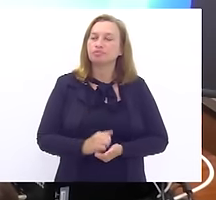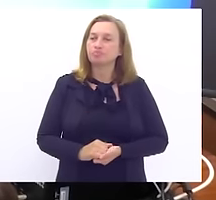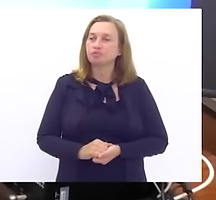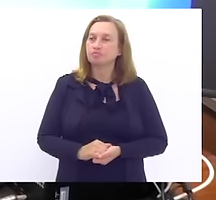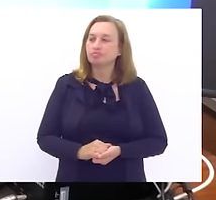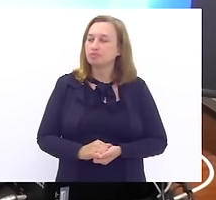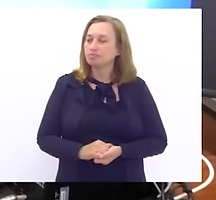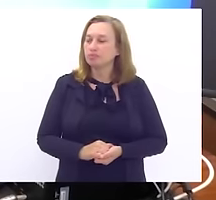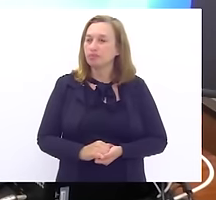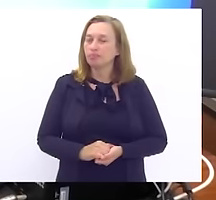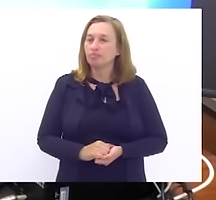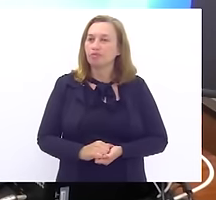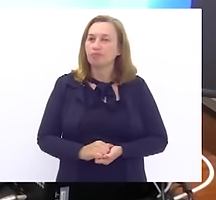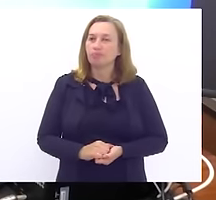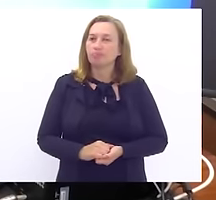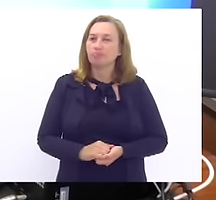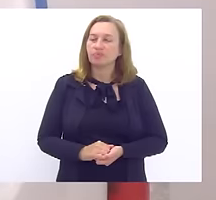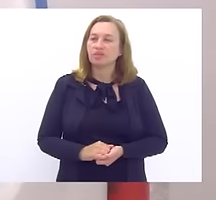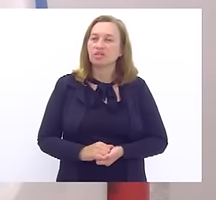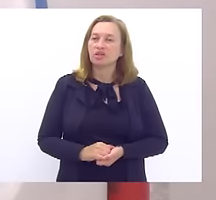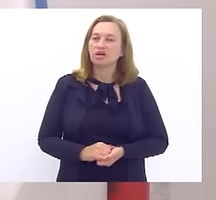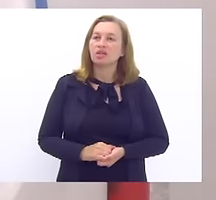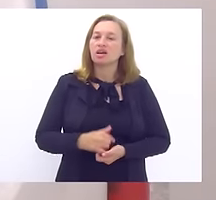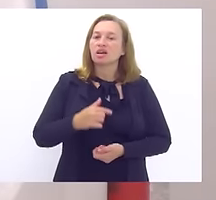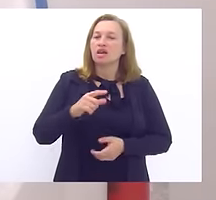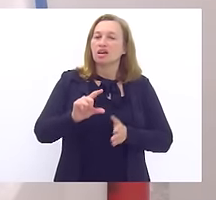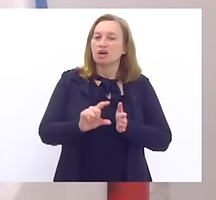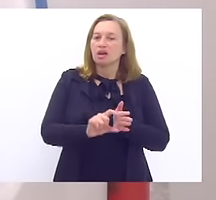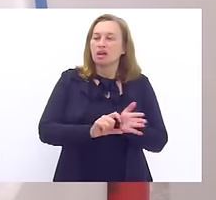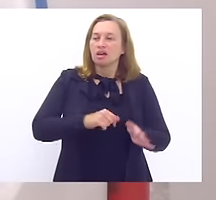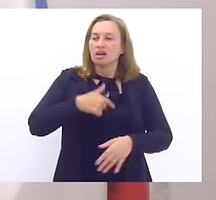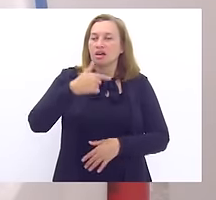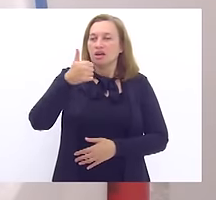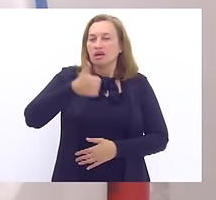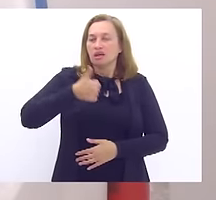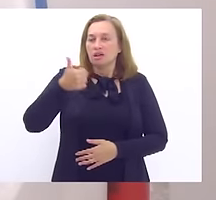Salvo engano a cláusula sétima parágrafo primeiro